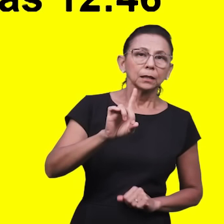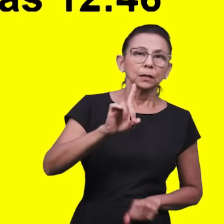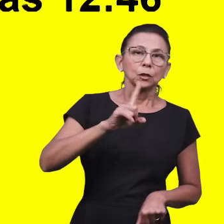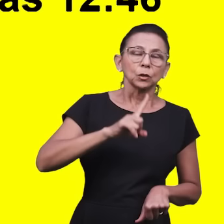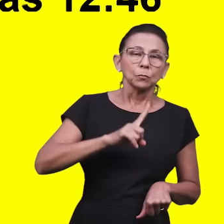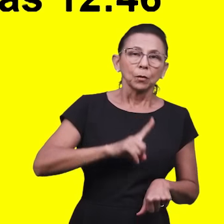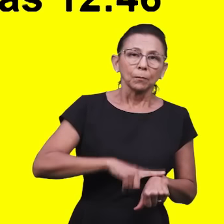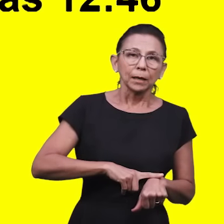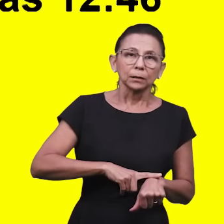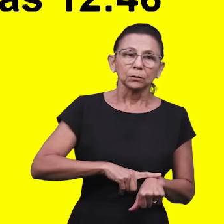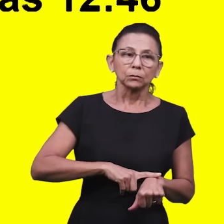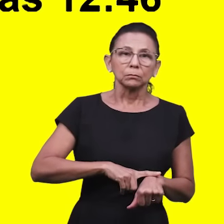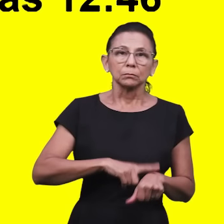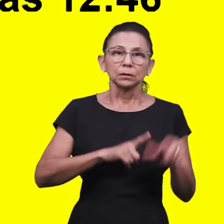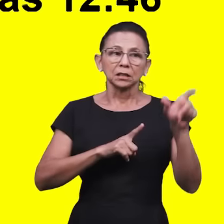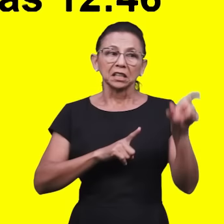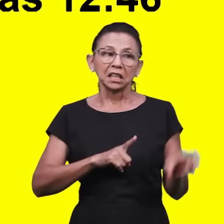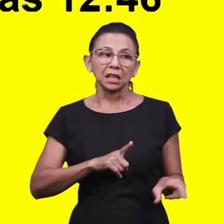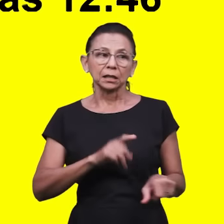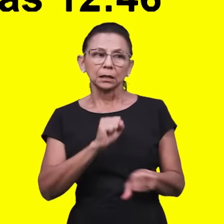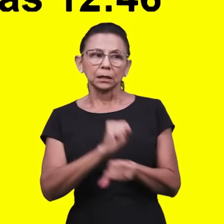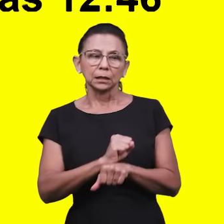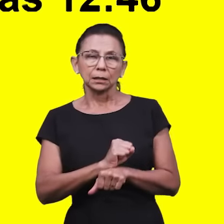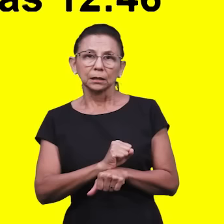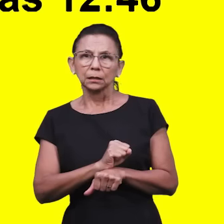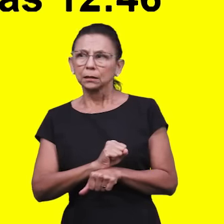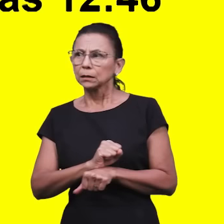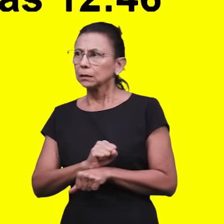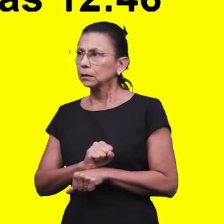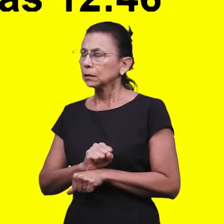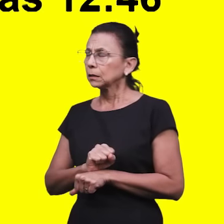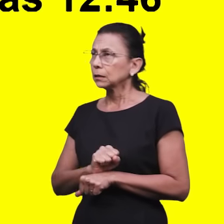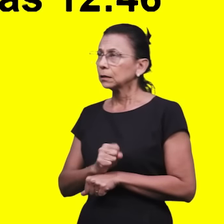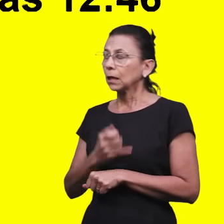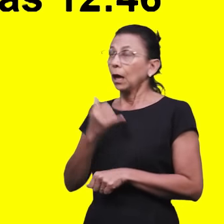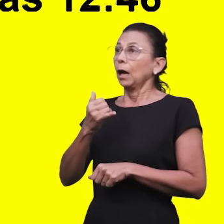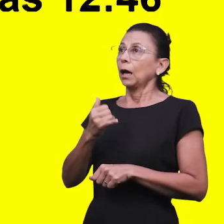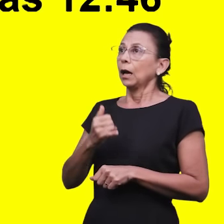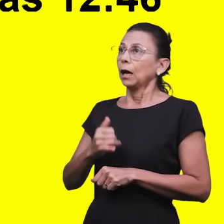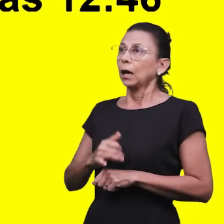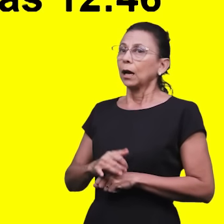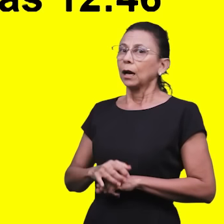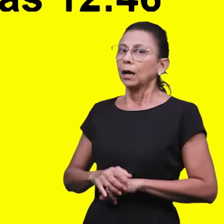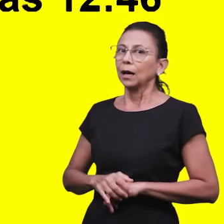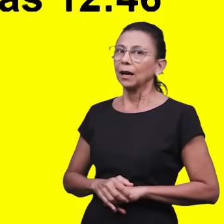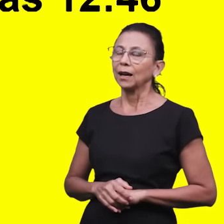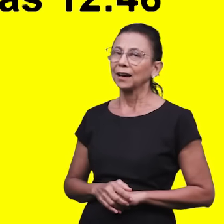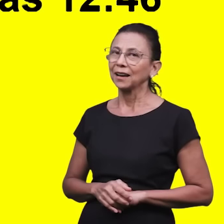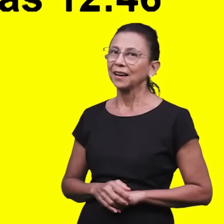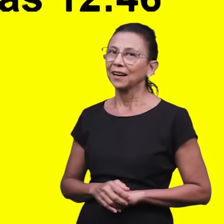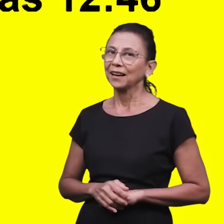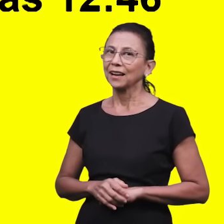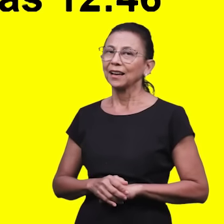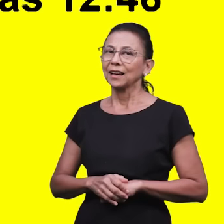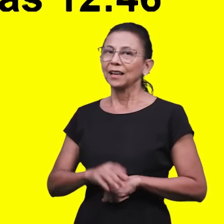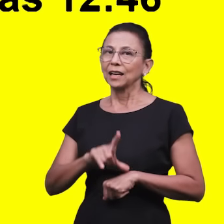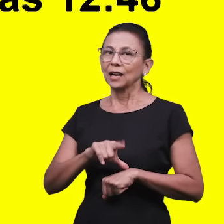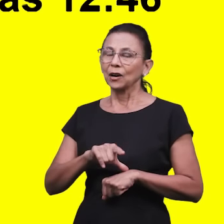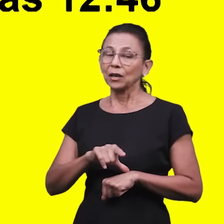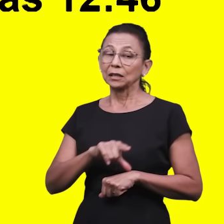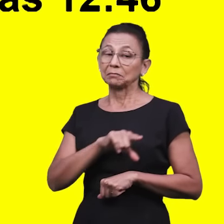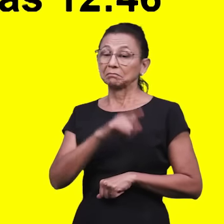não sabe, e separá-lo-á e lhe dará a sua parte com os